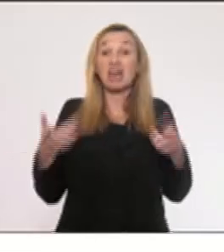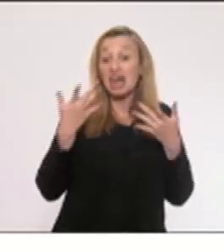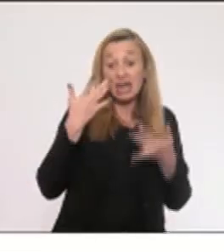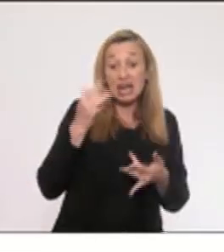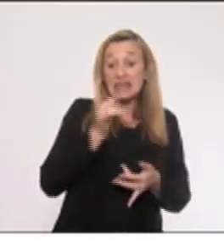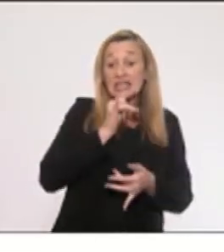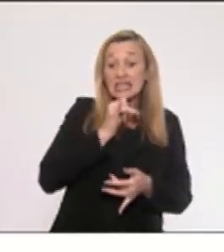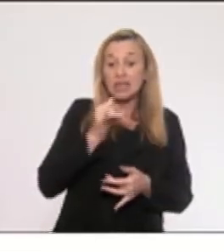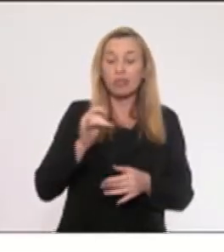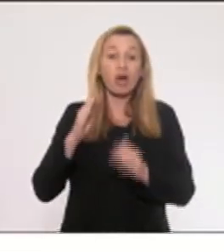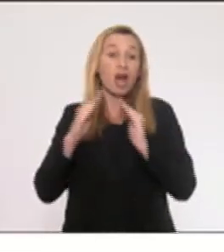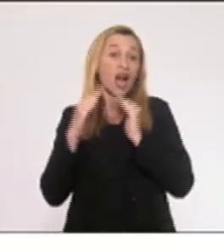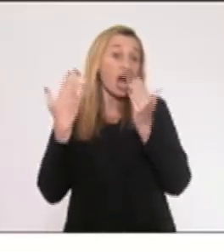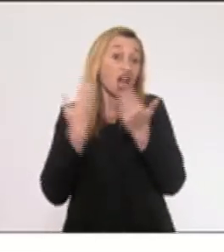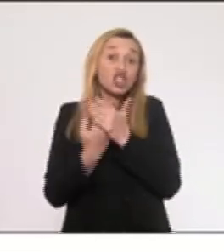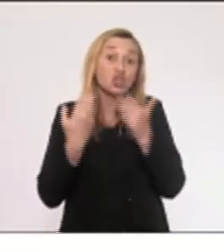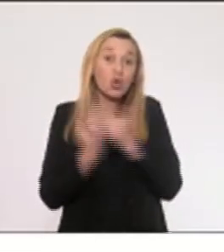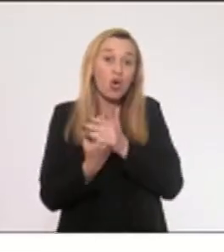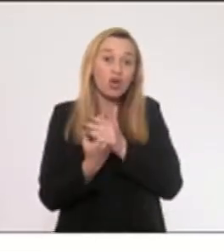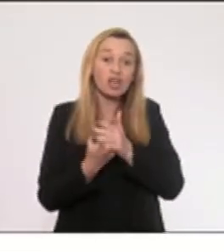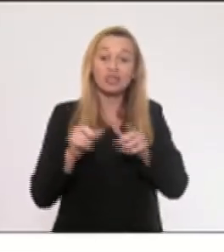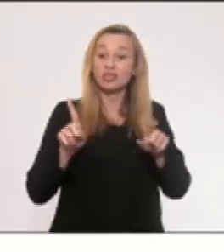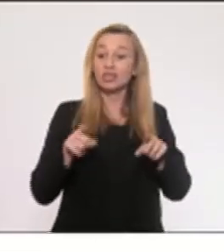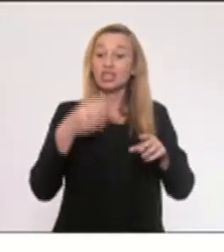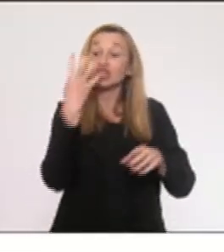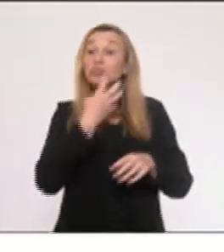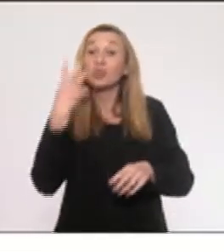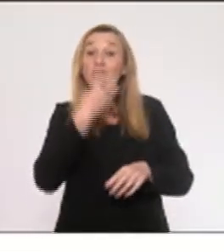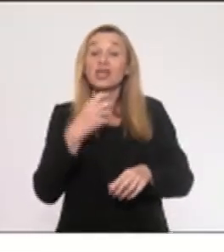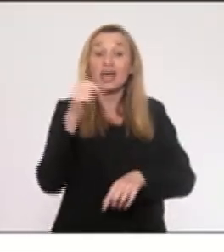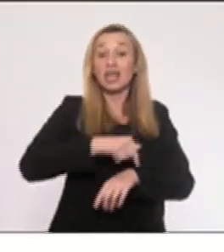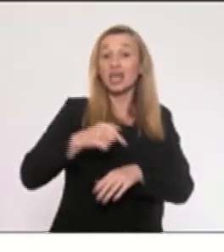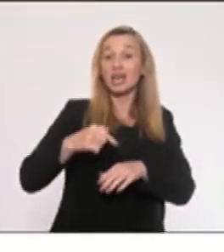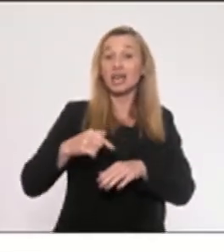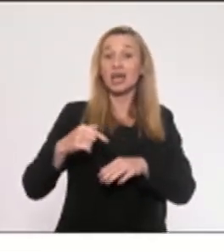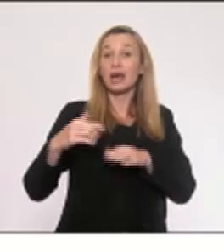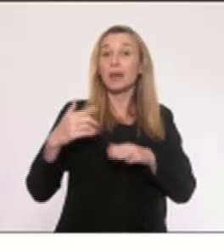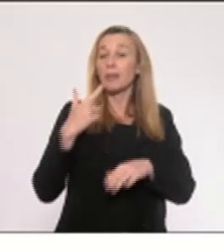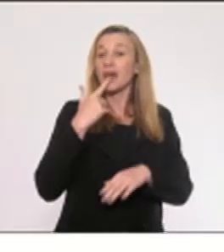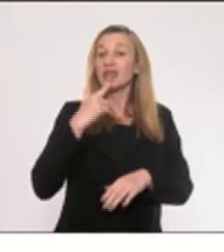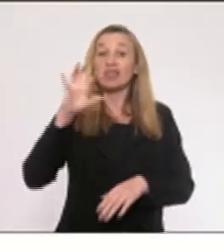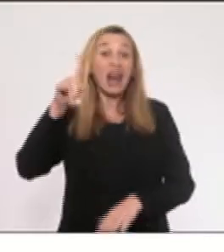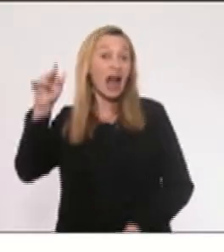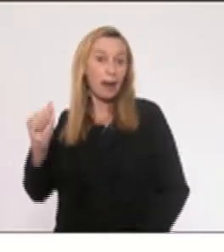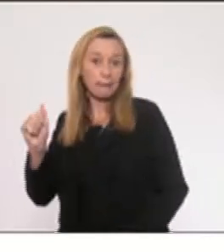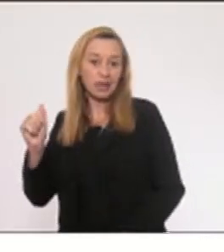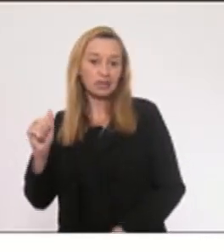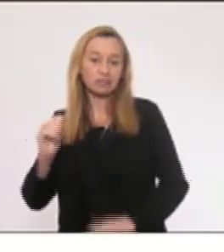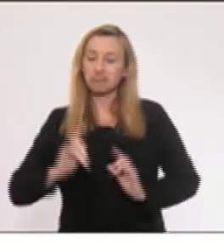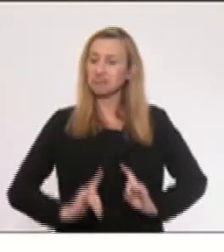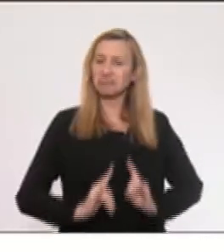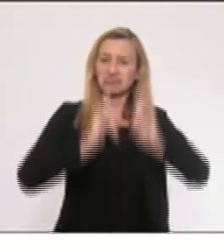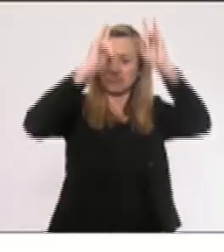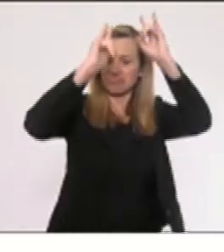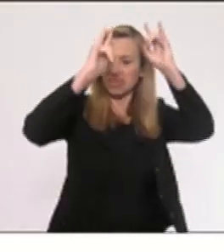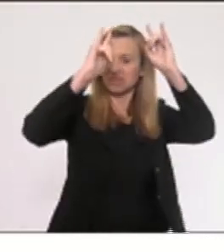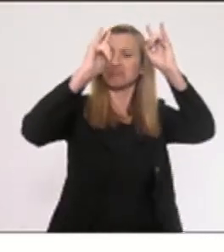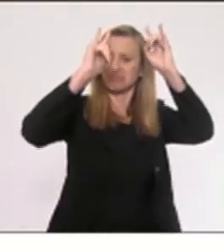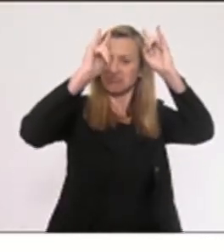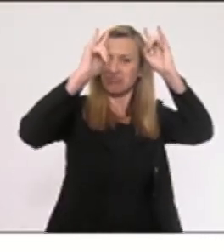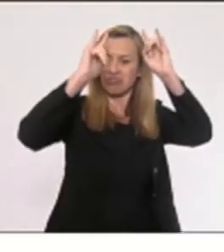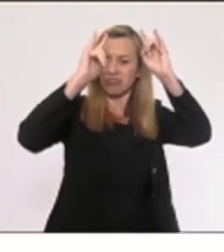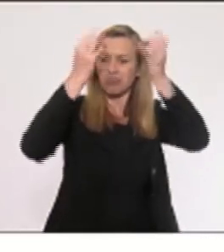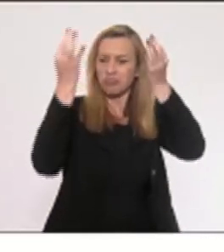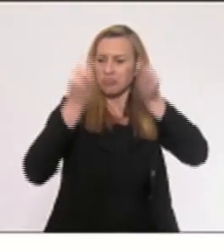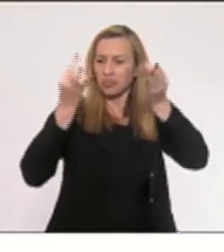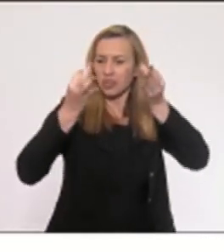a Escola de Música, que fica aqui próximo, na Lapa, e tem um prédio em escombros, em putrefação, e